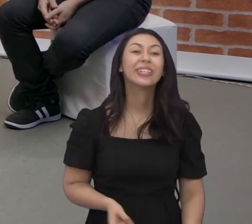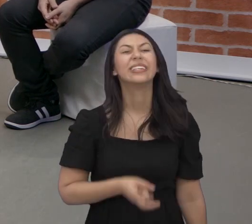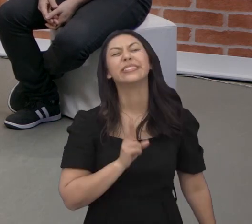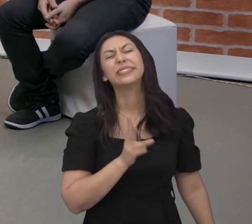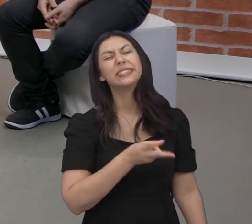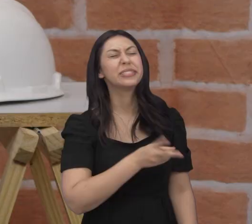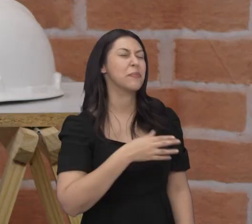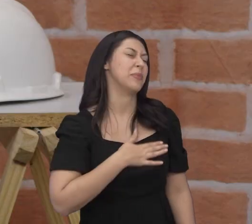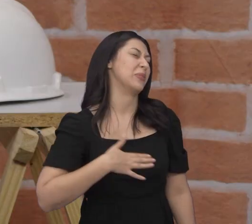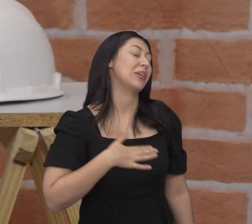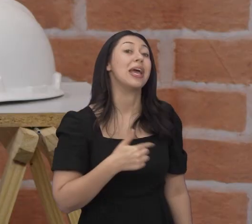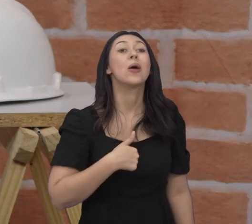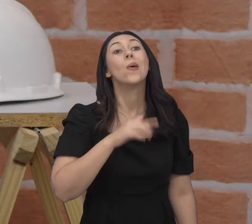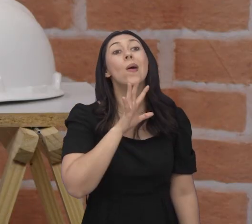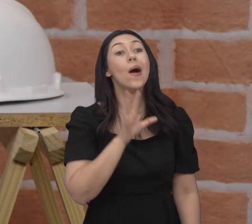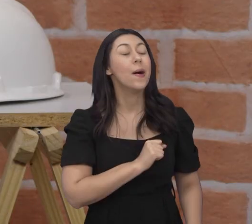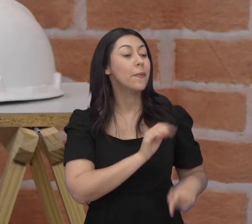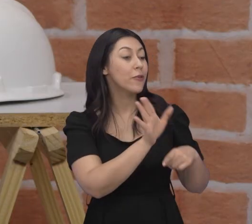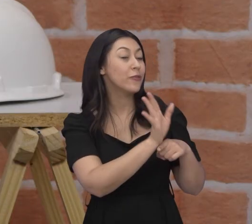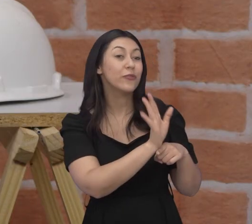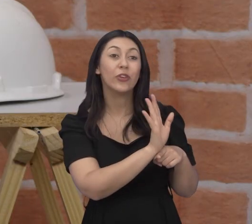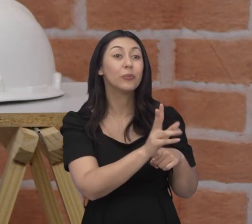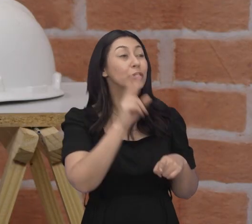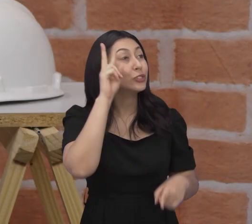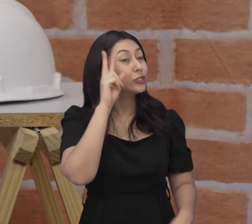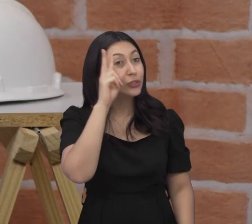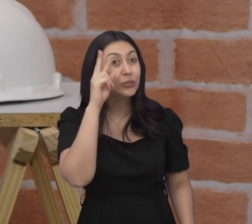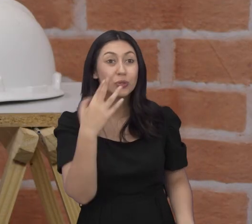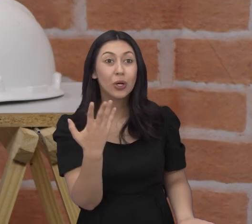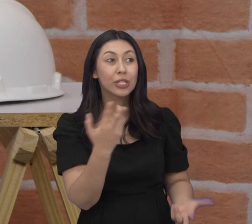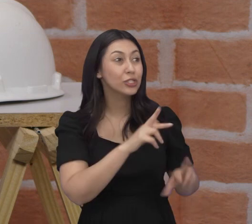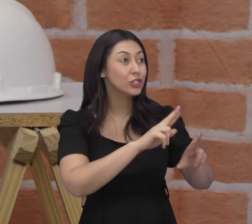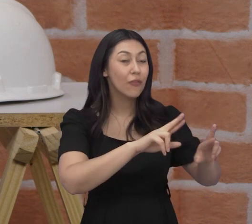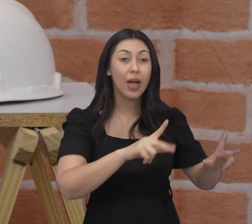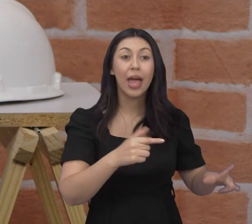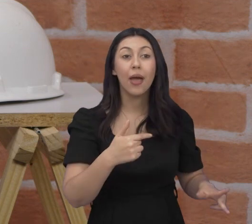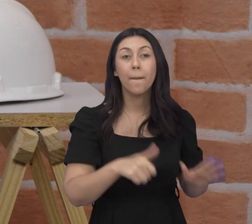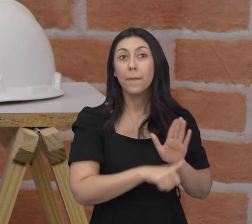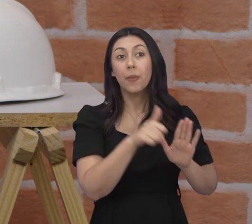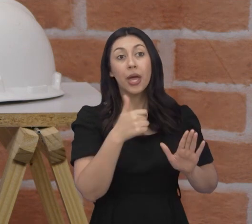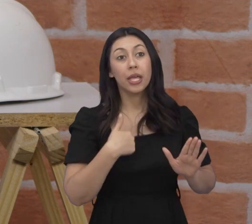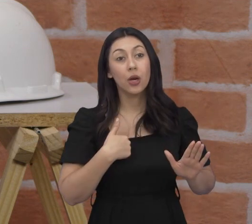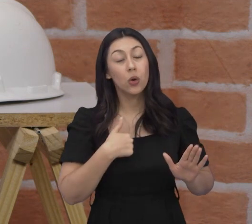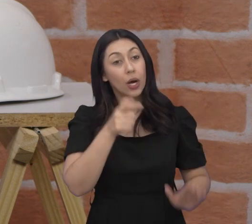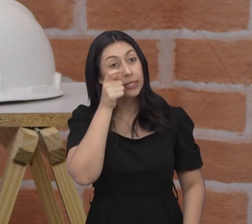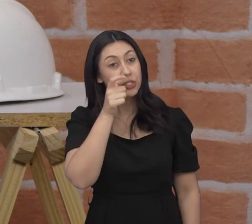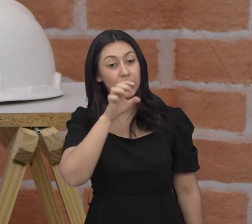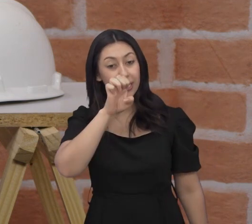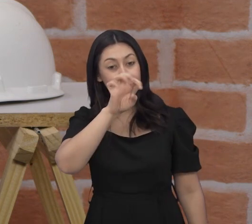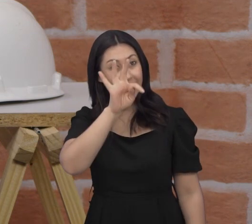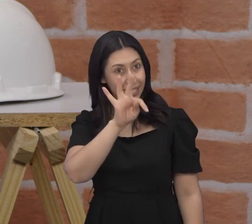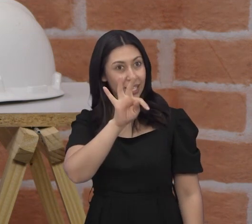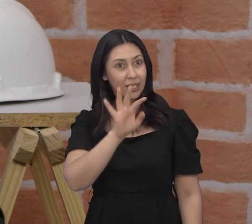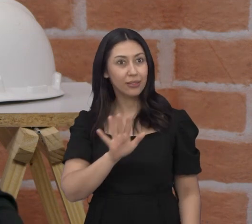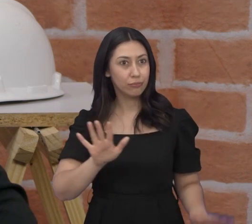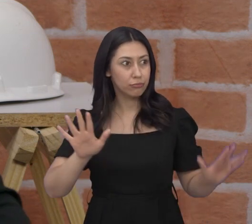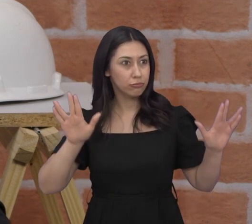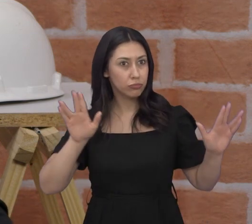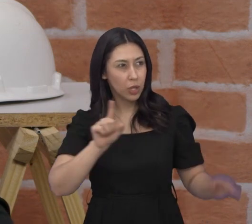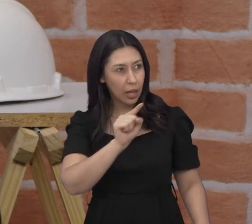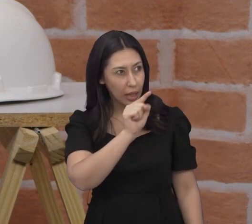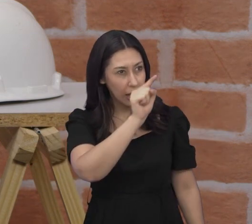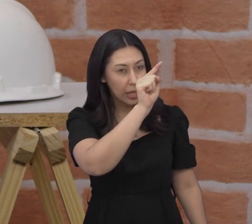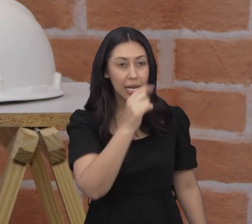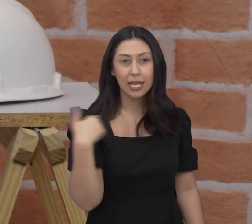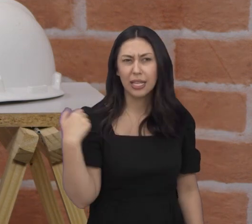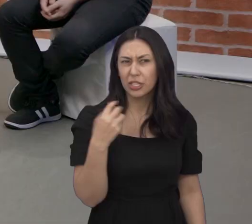gostei. Nossa, eu sou fascinado por filmes de ficção desde criança. O primeiro filme que eu assisti foi o filme ET, o Extraterrestre. Eu tinha 5 anos, 6 anos de